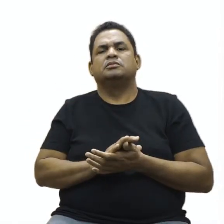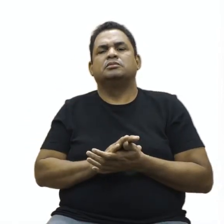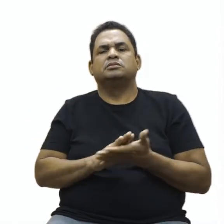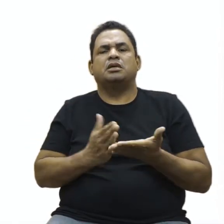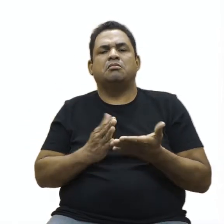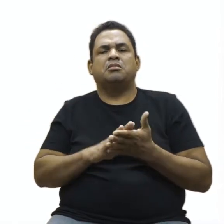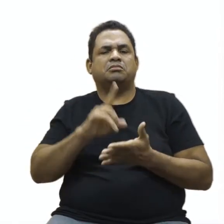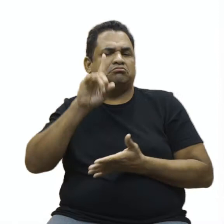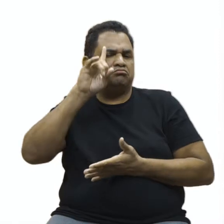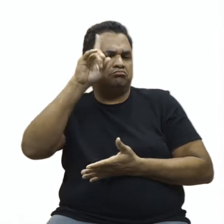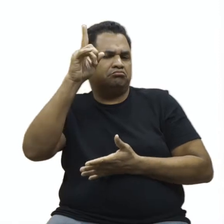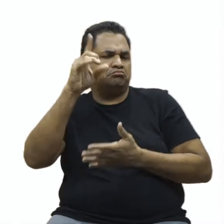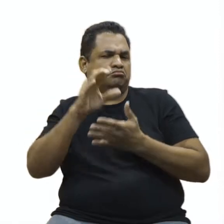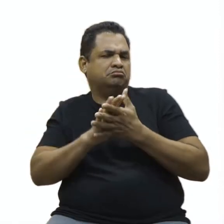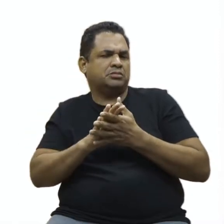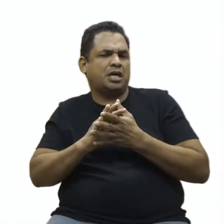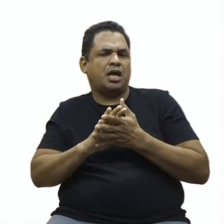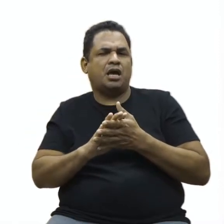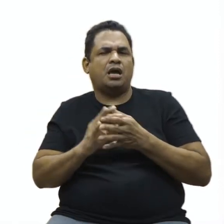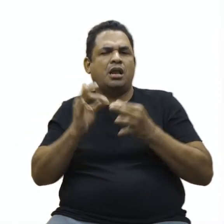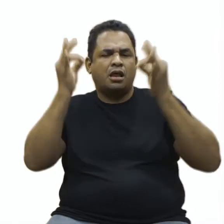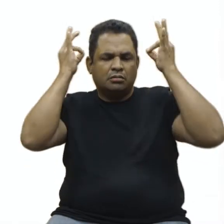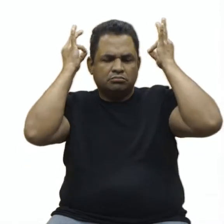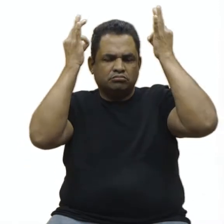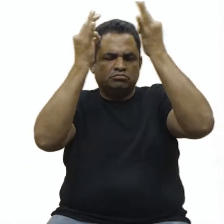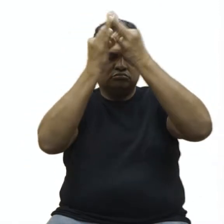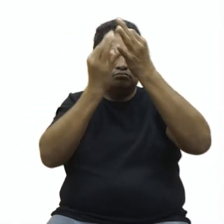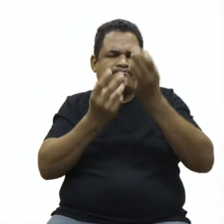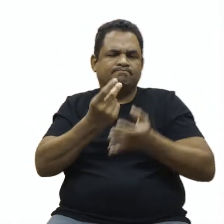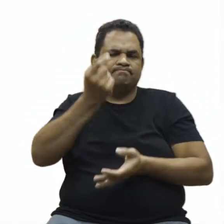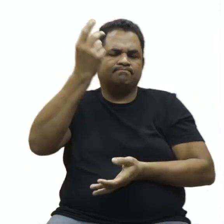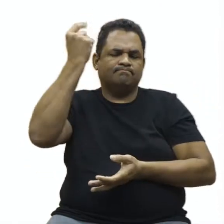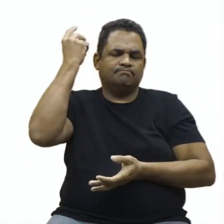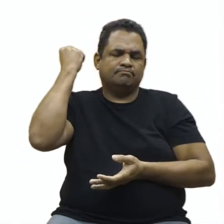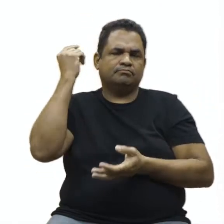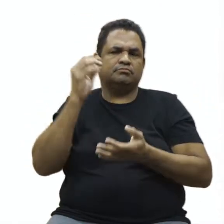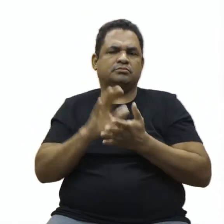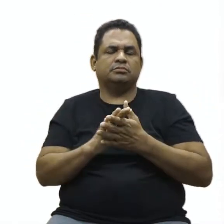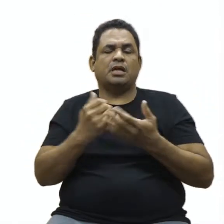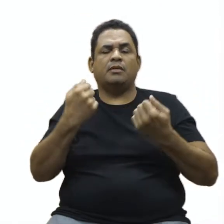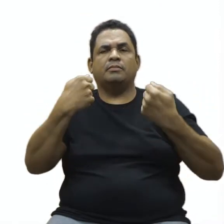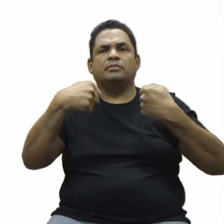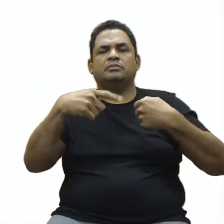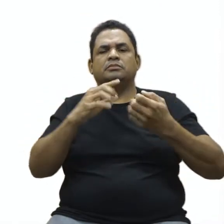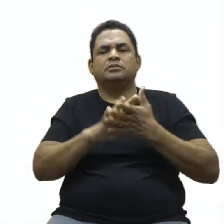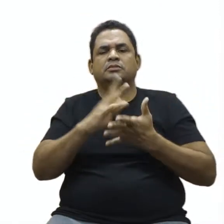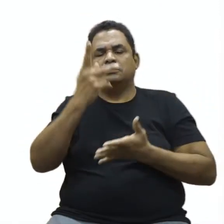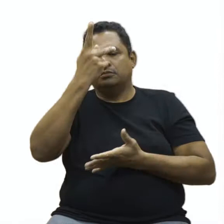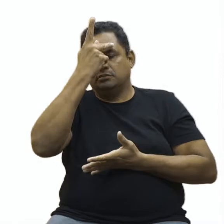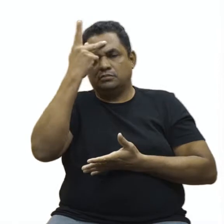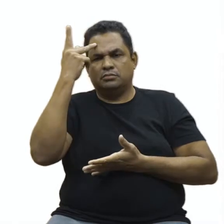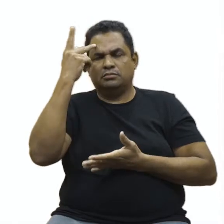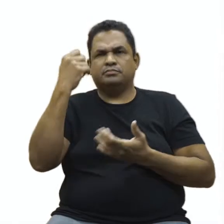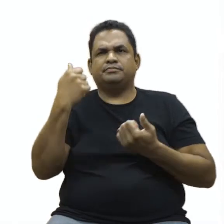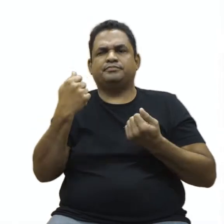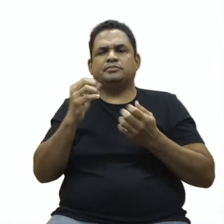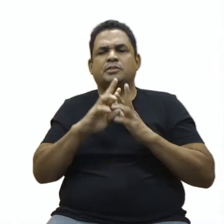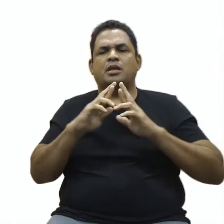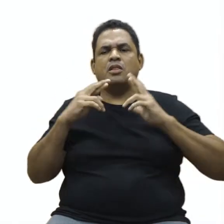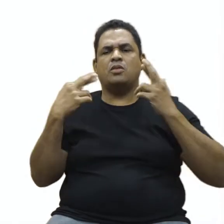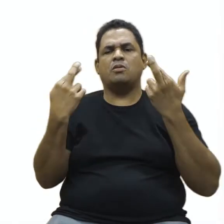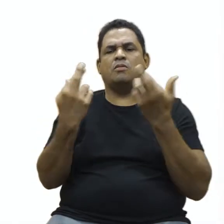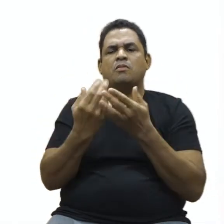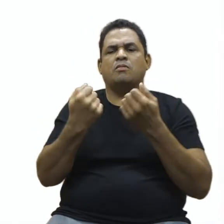uma ideia grega, né, em que ainda nesse momento era possível que as pessoas se reunissem e